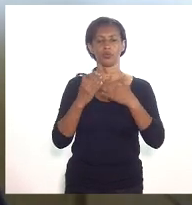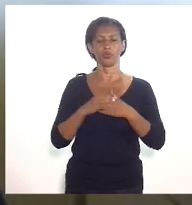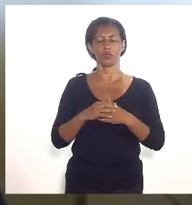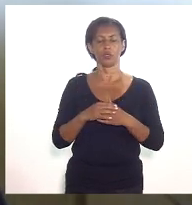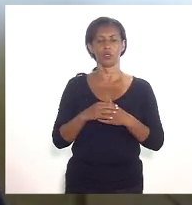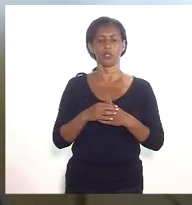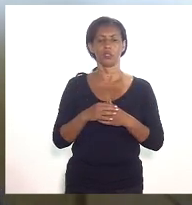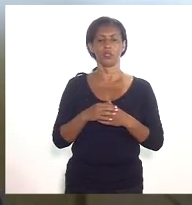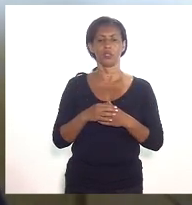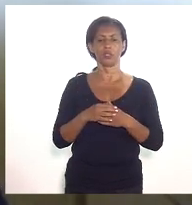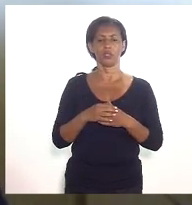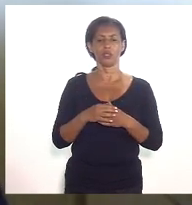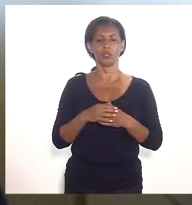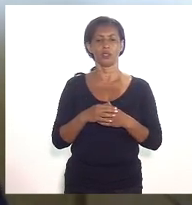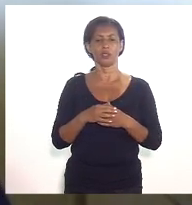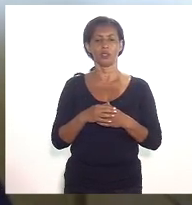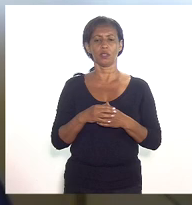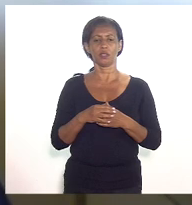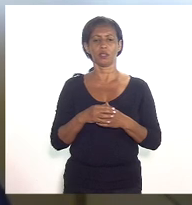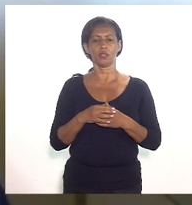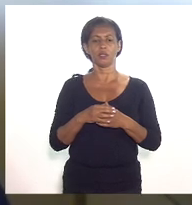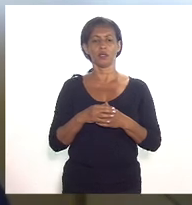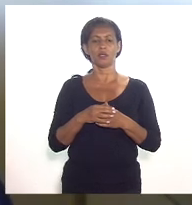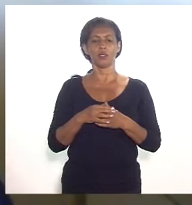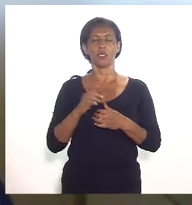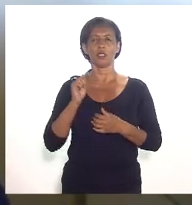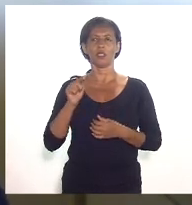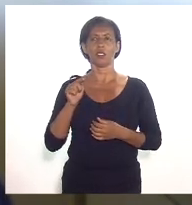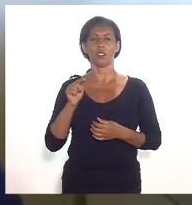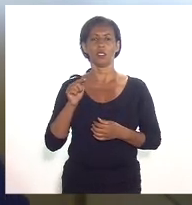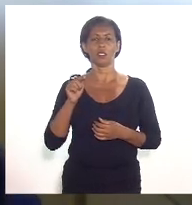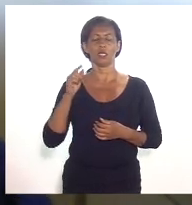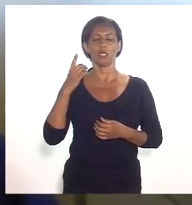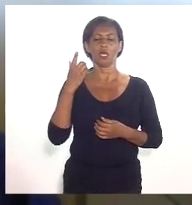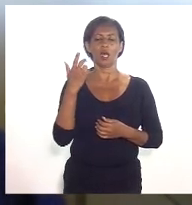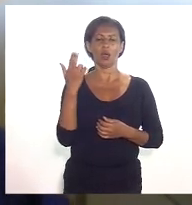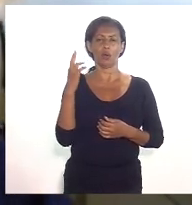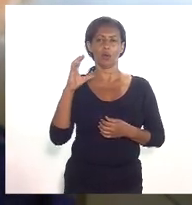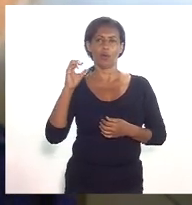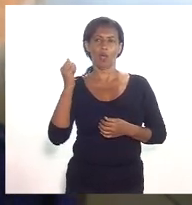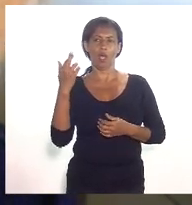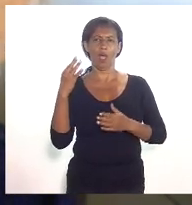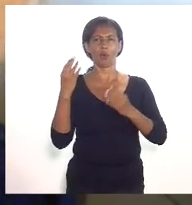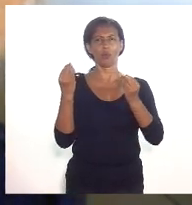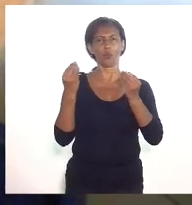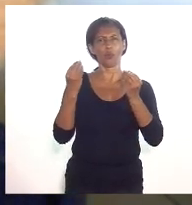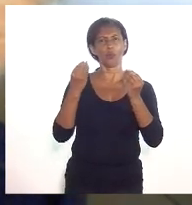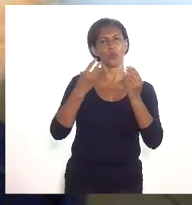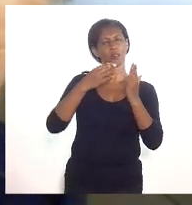atiçou aos senhores deputados a fazerem muitas emendas.